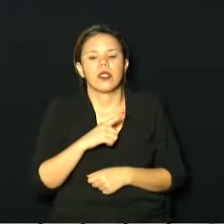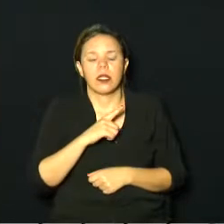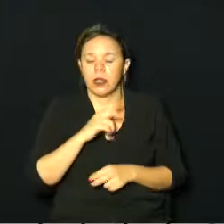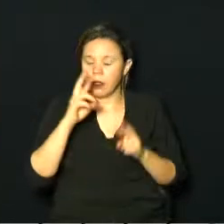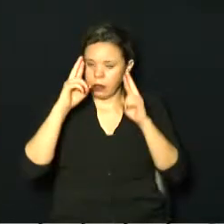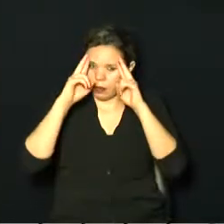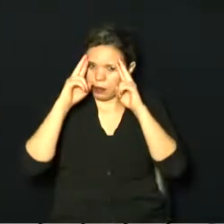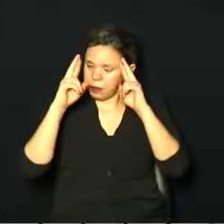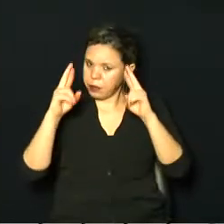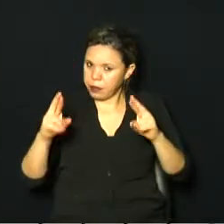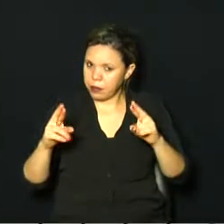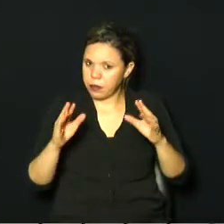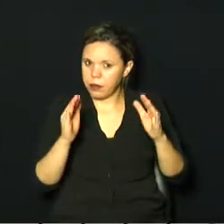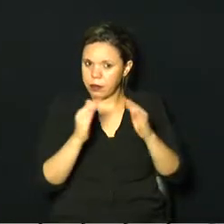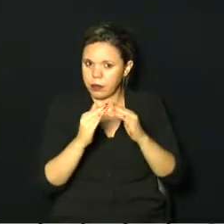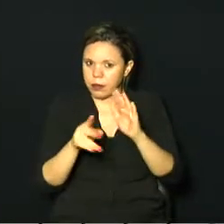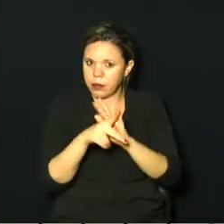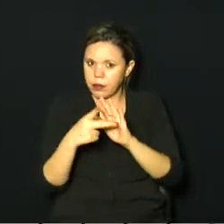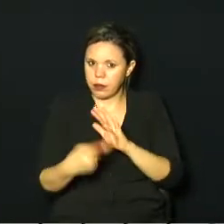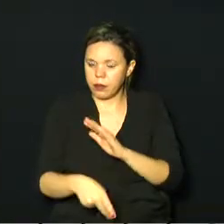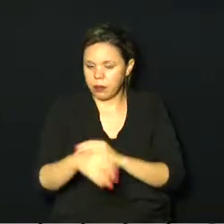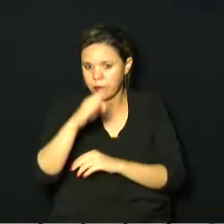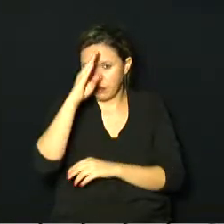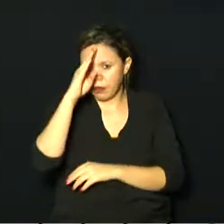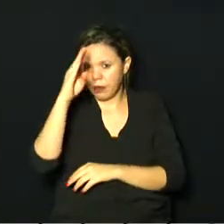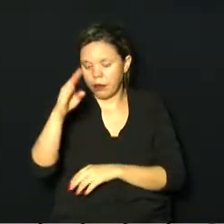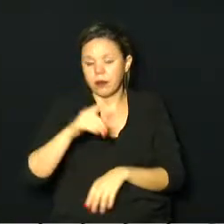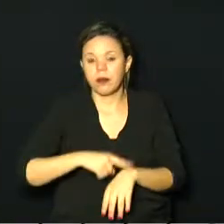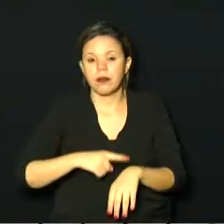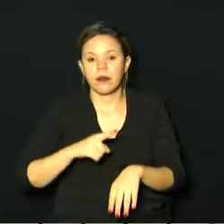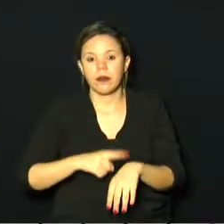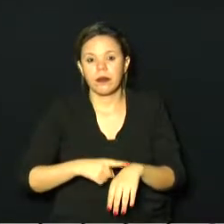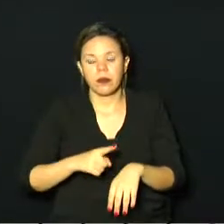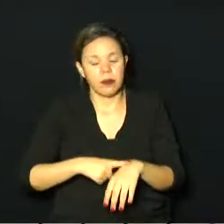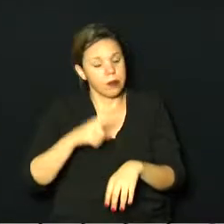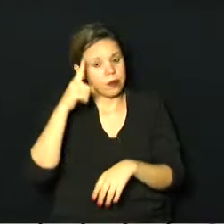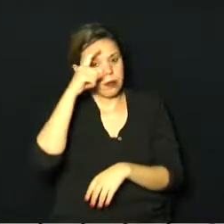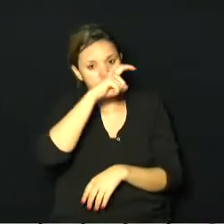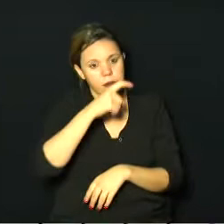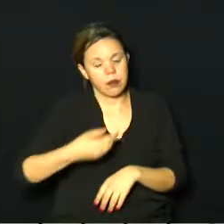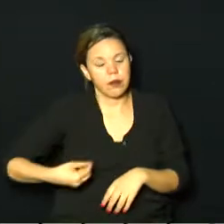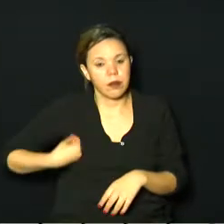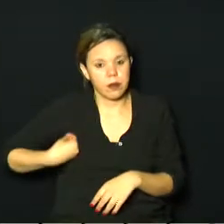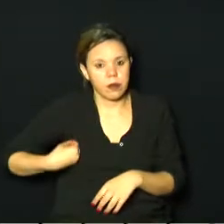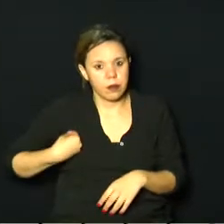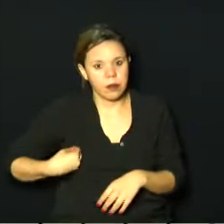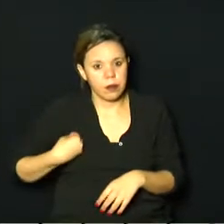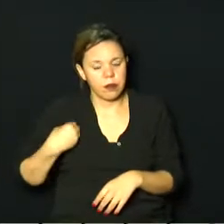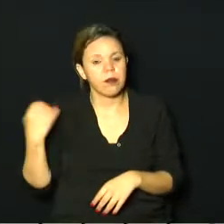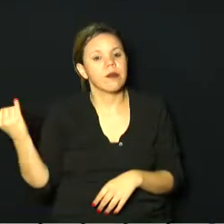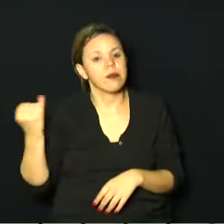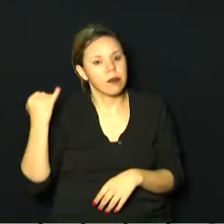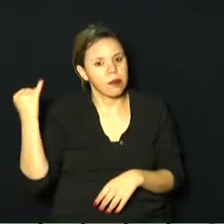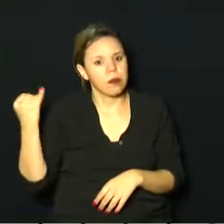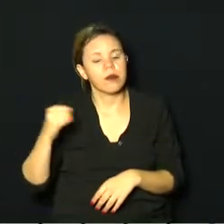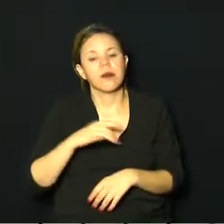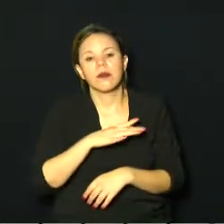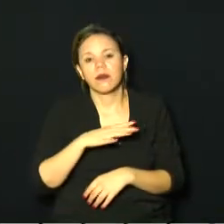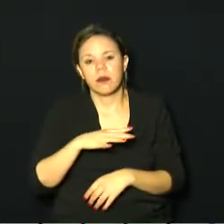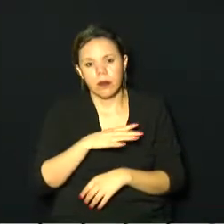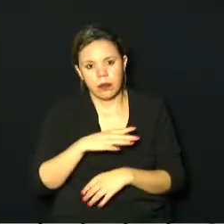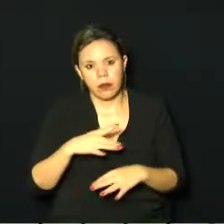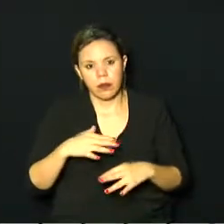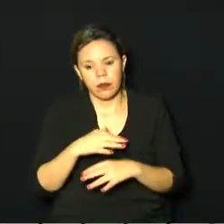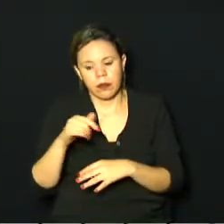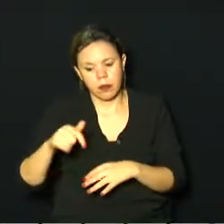dignidade, tendo uma moradia, principalmente nesse momento difícil que nós estamos vivendo. Então, é importante que a cidade, que